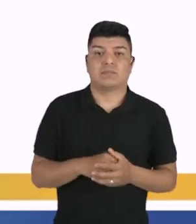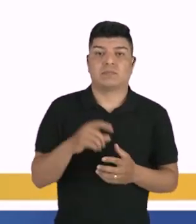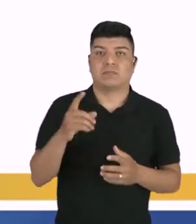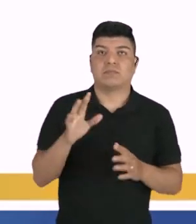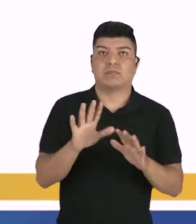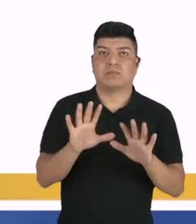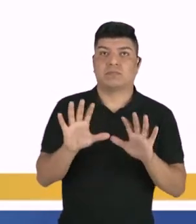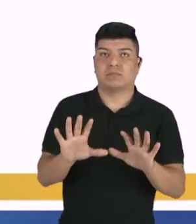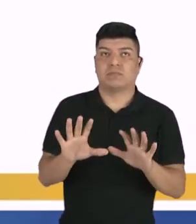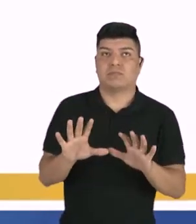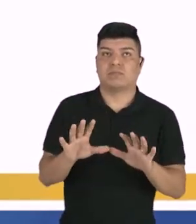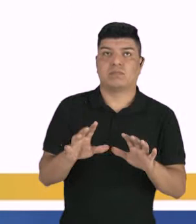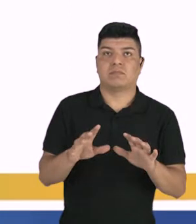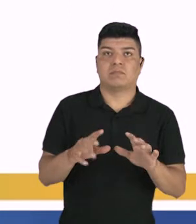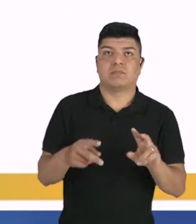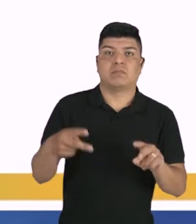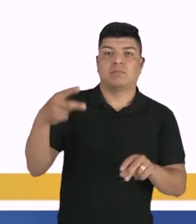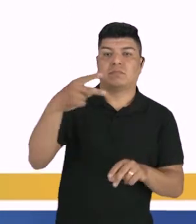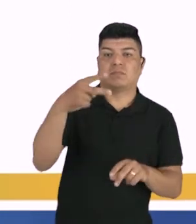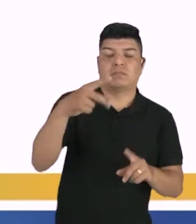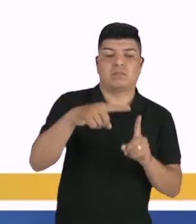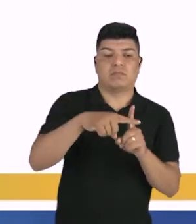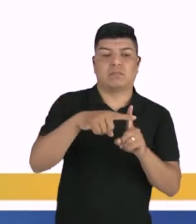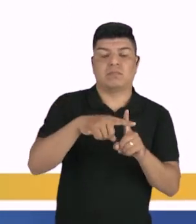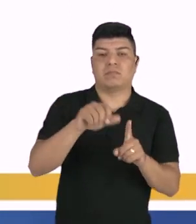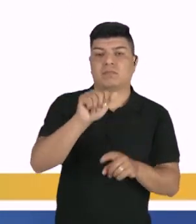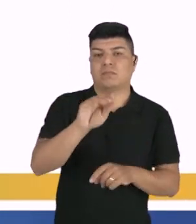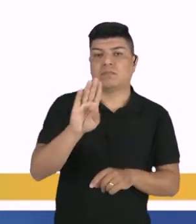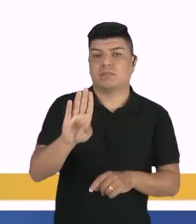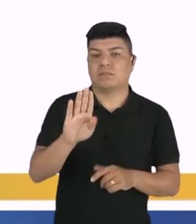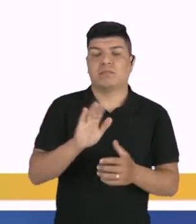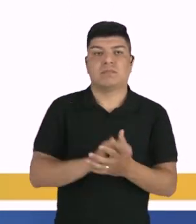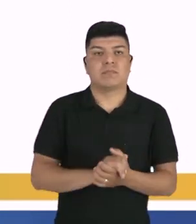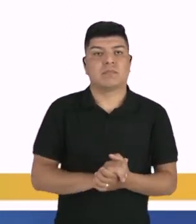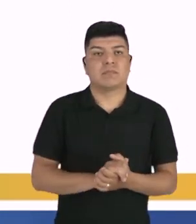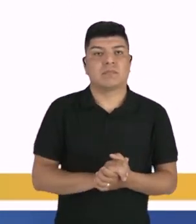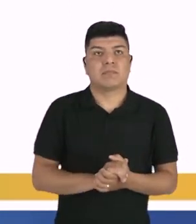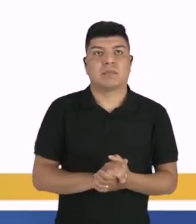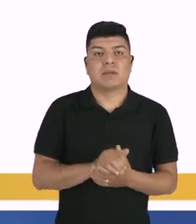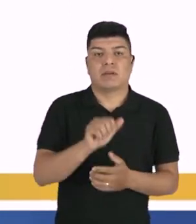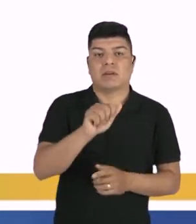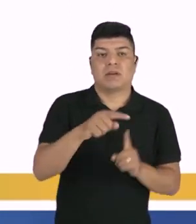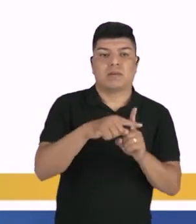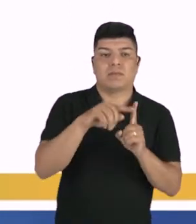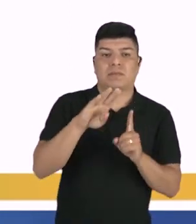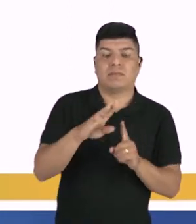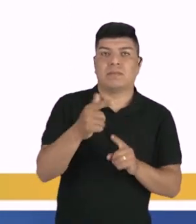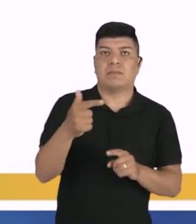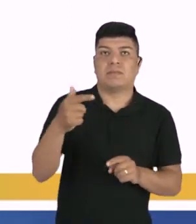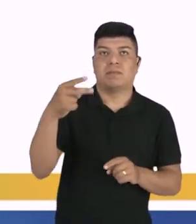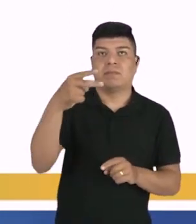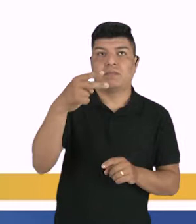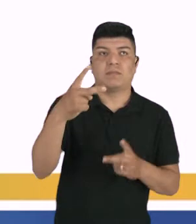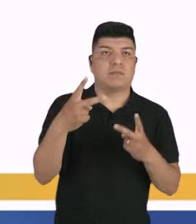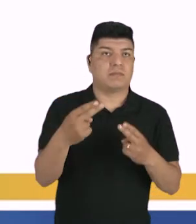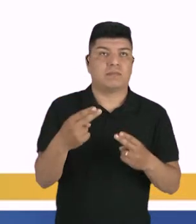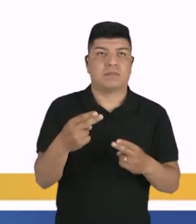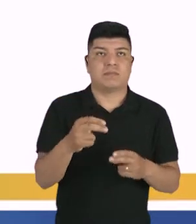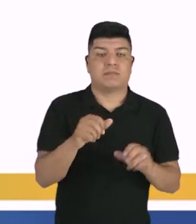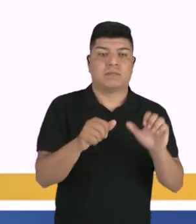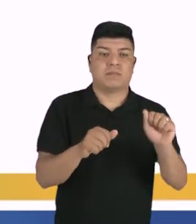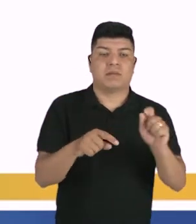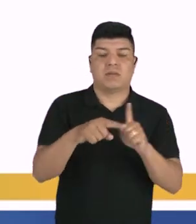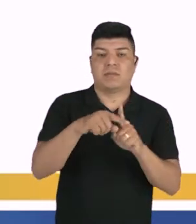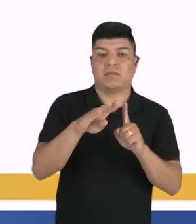expressão algébrica para o quadrado da soma de A com B. Então vamos lá, A mais B ao quadrado é a mesma coisa que A